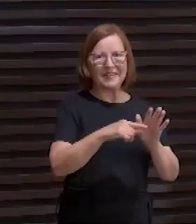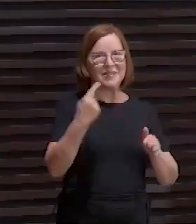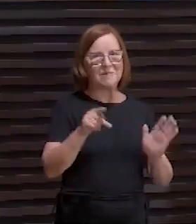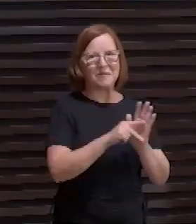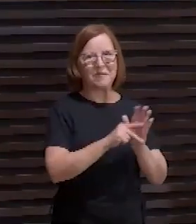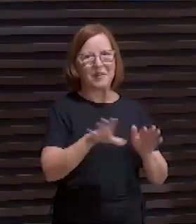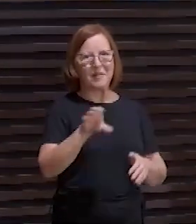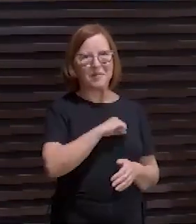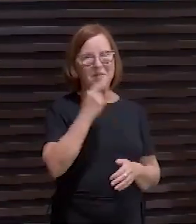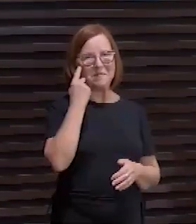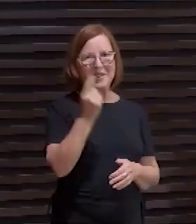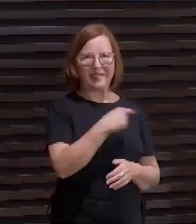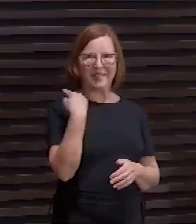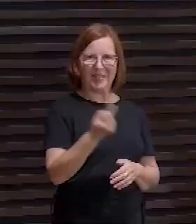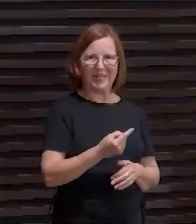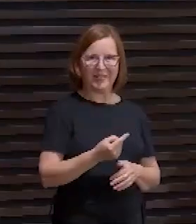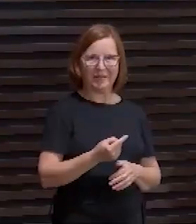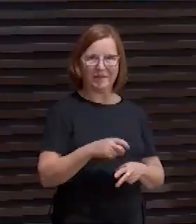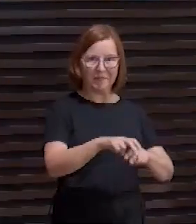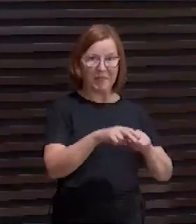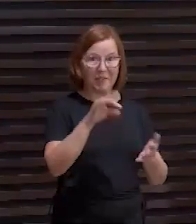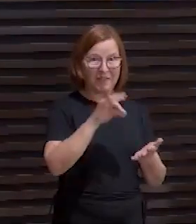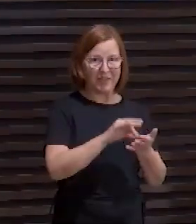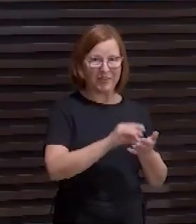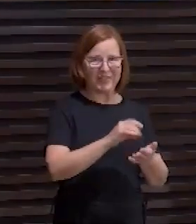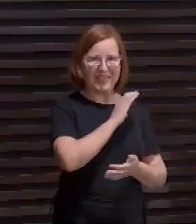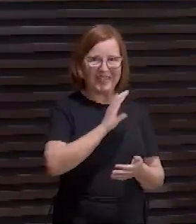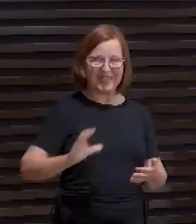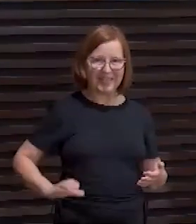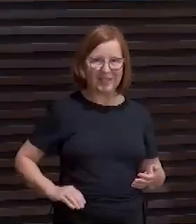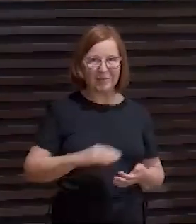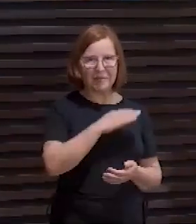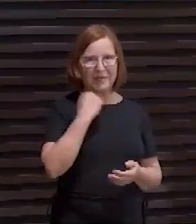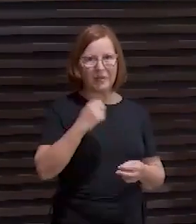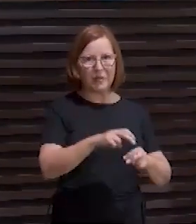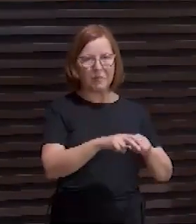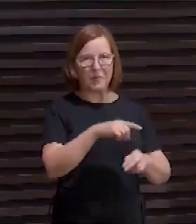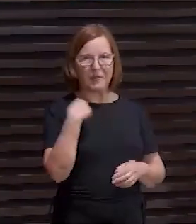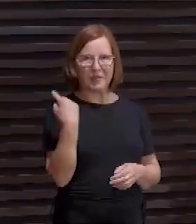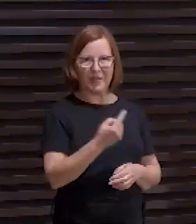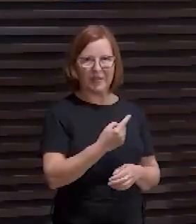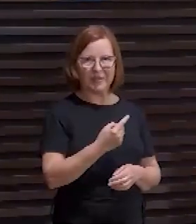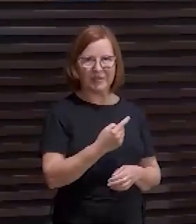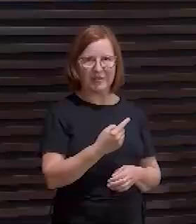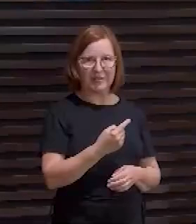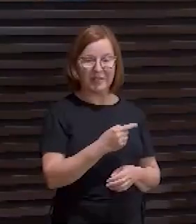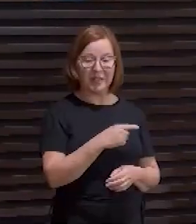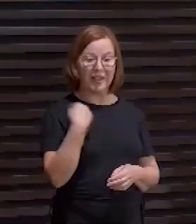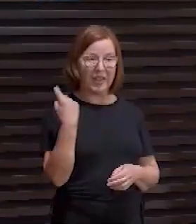seu próprio amor para conosco pelo fato de ter Cristo morrido por nós,